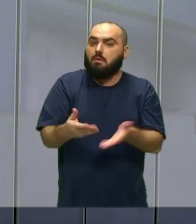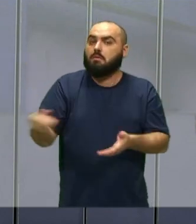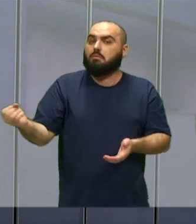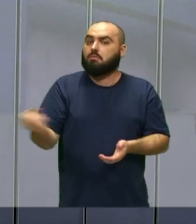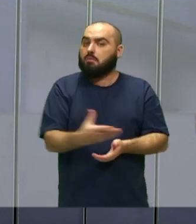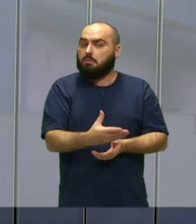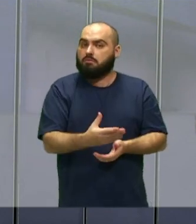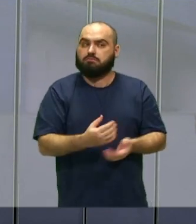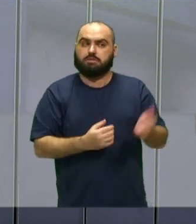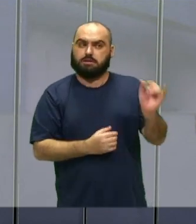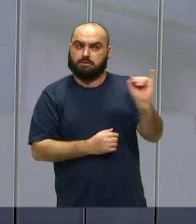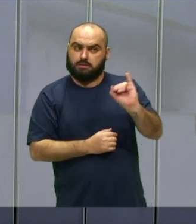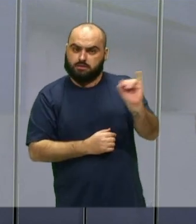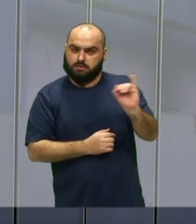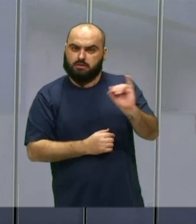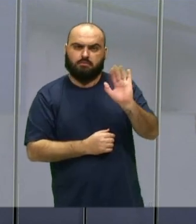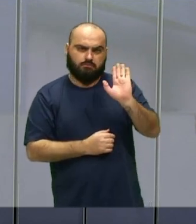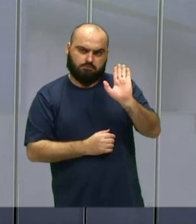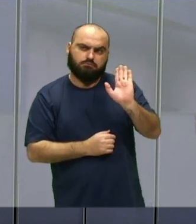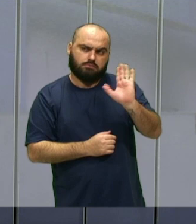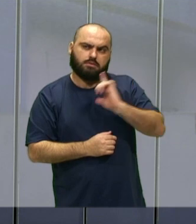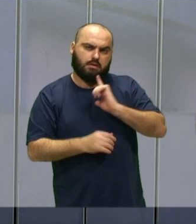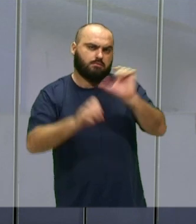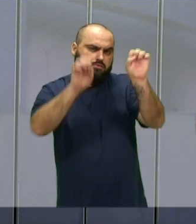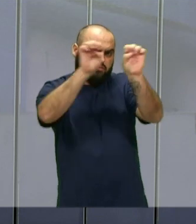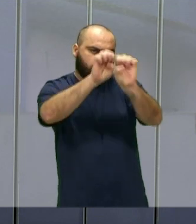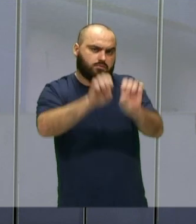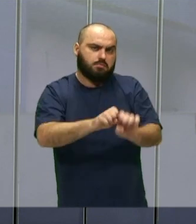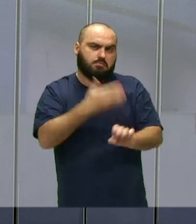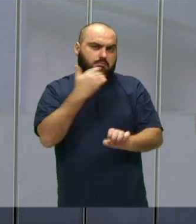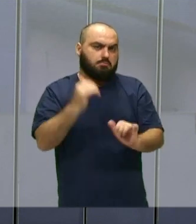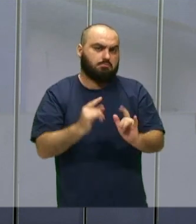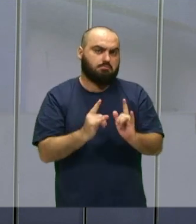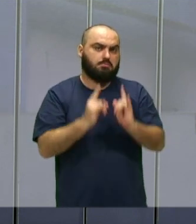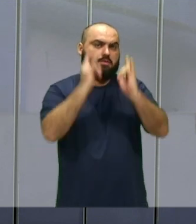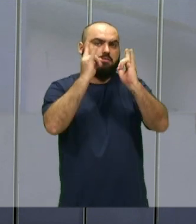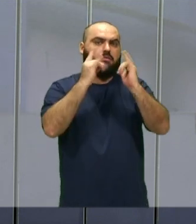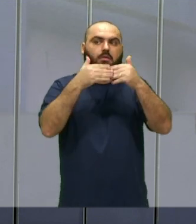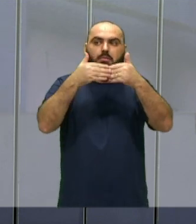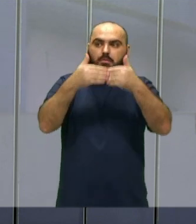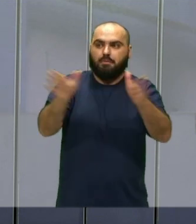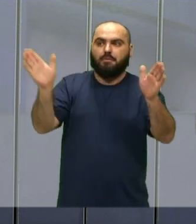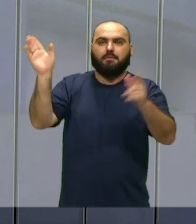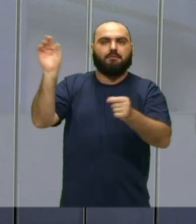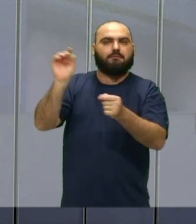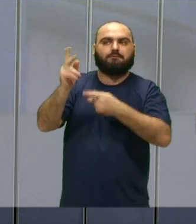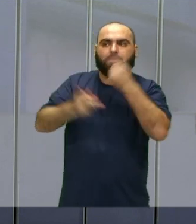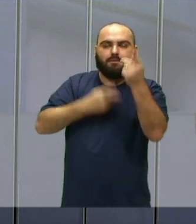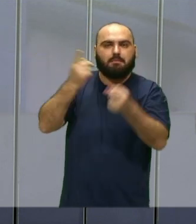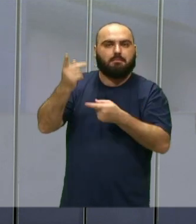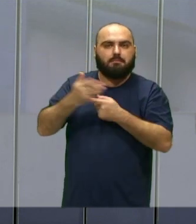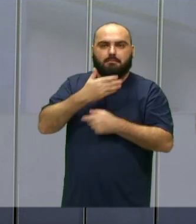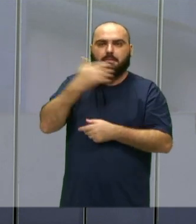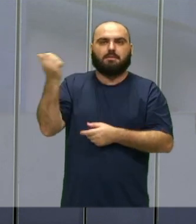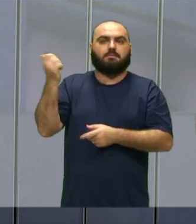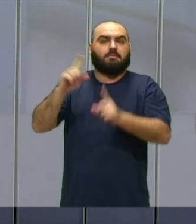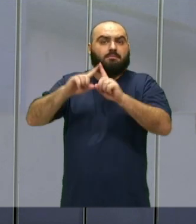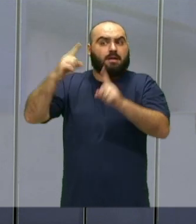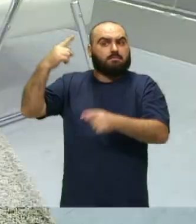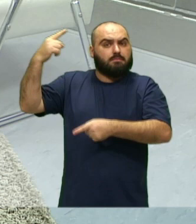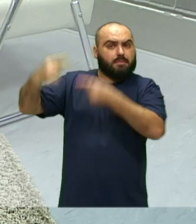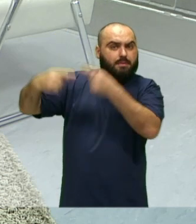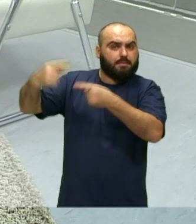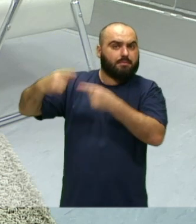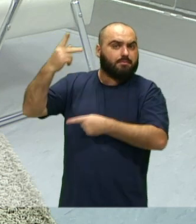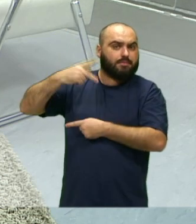A nossa Itajaí, ela já é mais estruturada, a nossa Câmara é mais estruturada, então dá mais abertura para fazer algumas coisas. Mas o debate político, desde